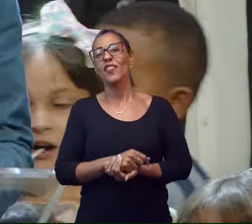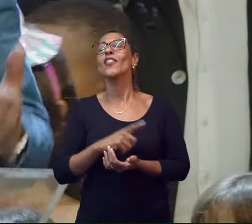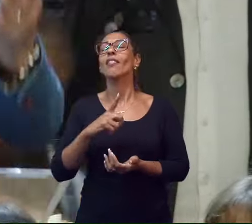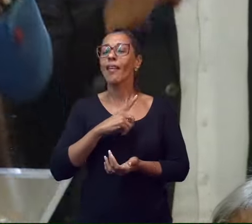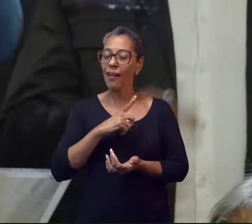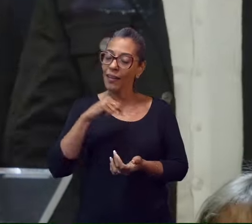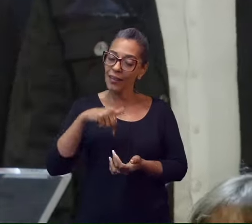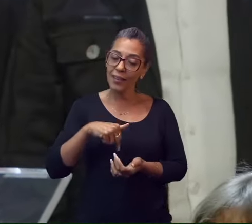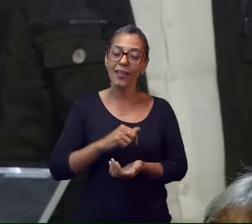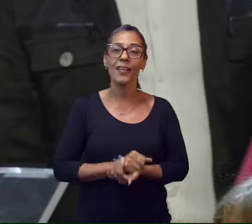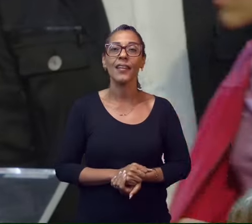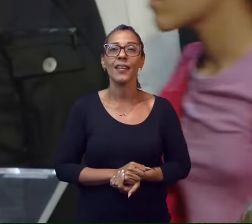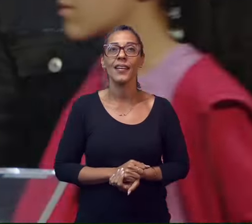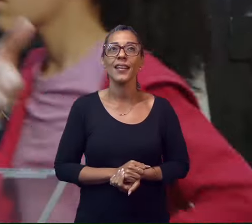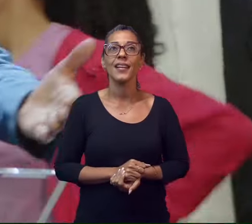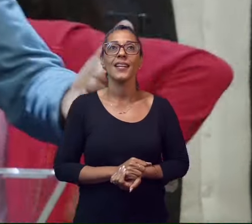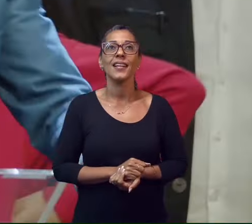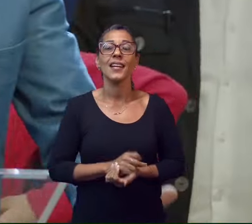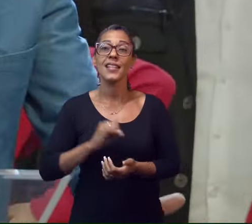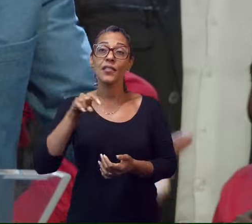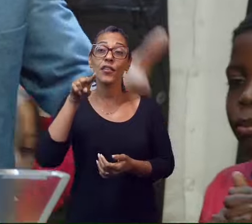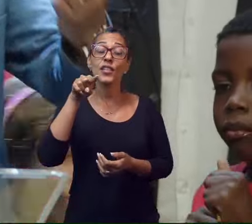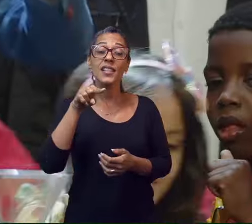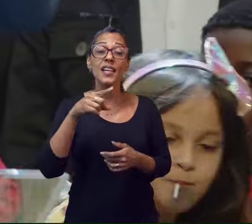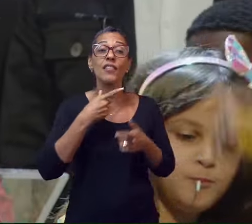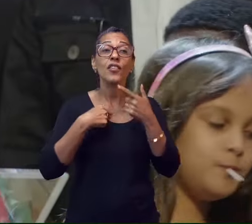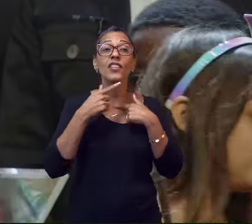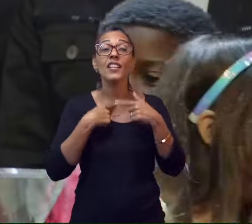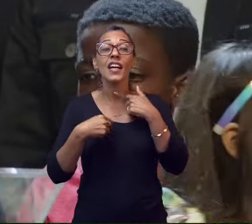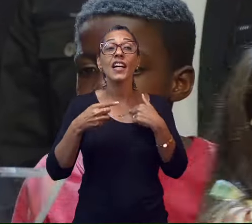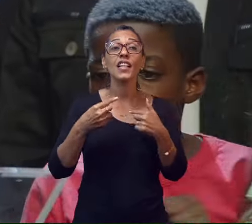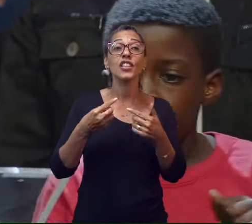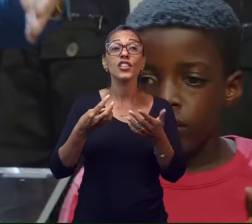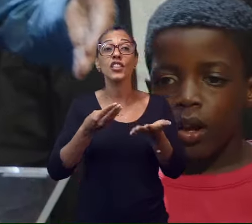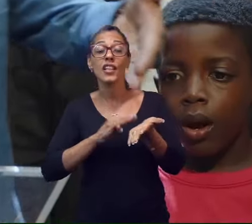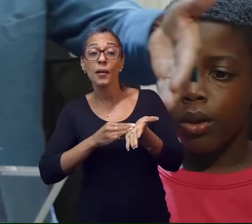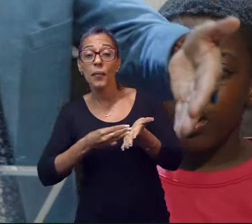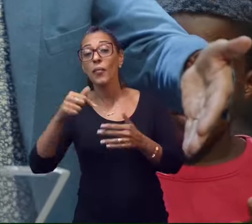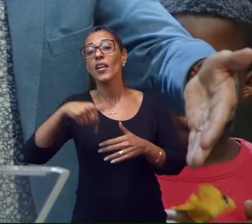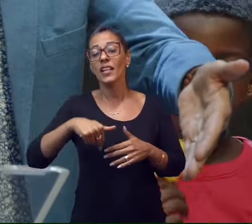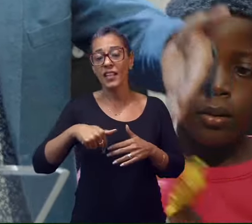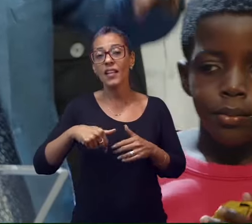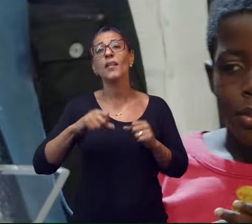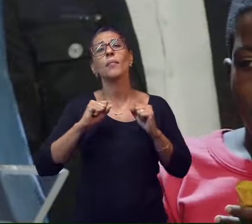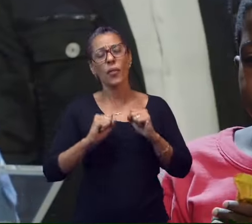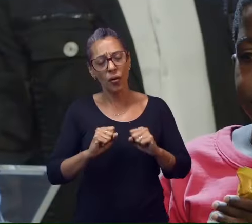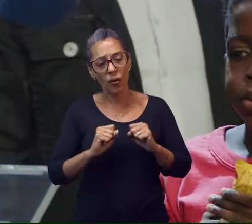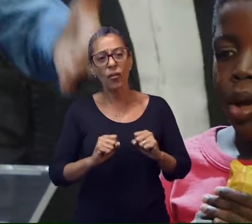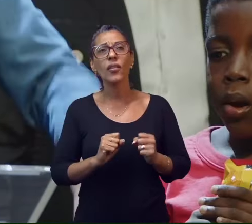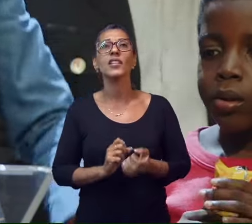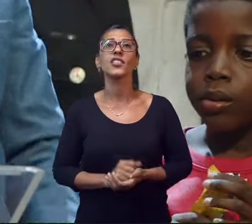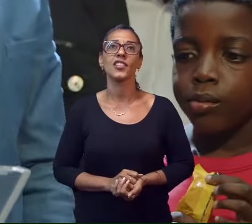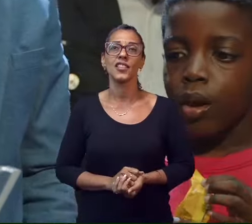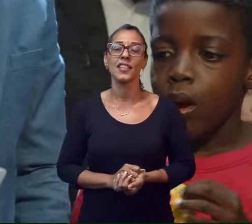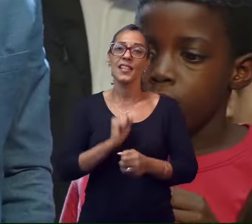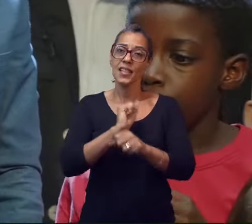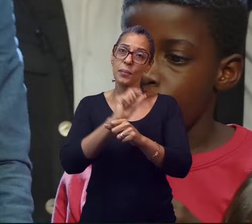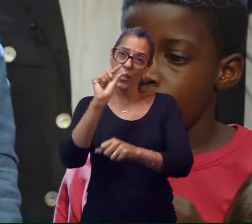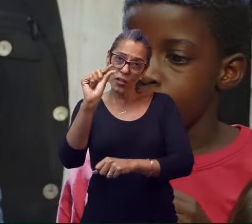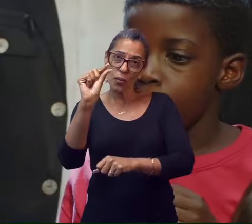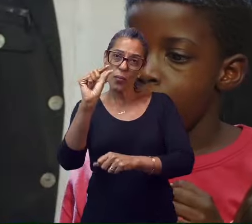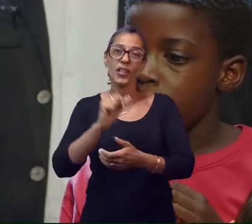só cantar ou vem com Josué Espera aí um pouquinho não dá as costas para nós não é só uma canção pequenininha Espera aí um pouquinho